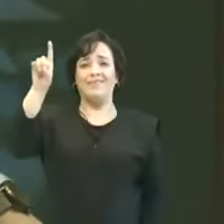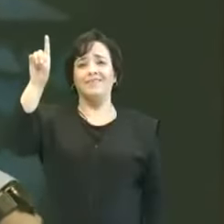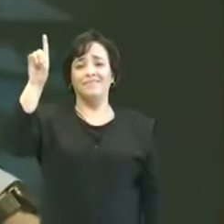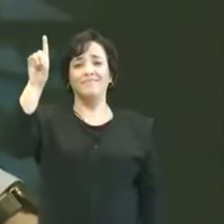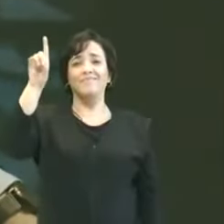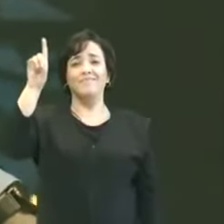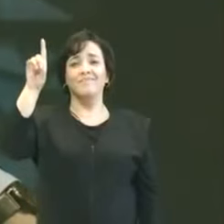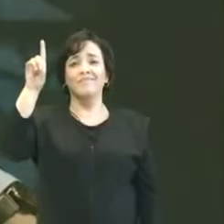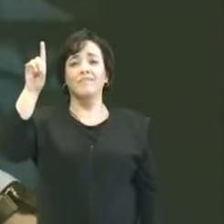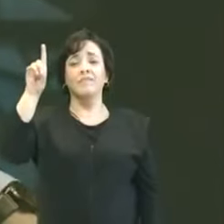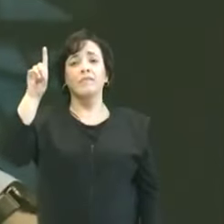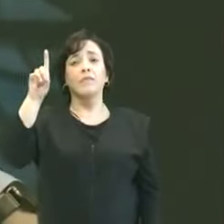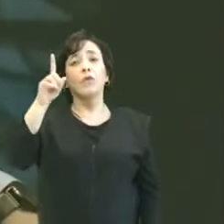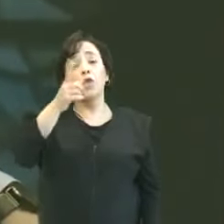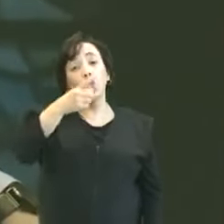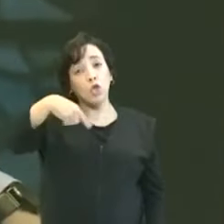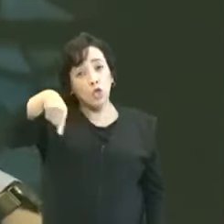A gente ora